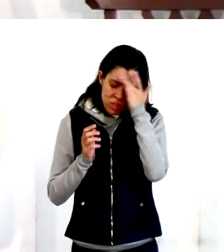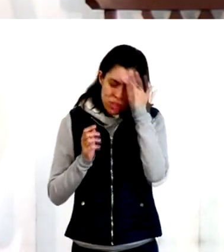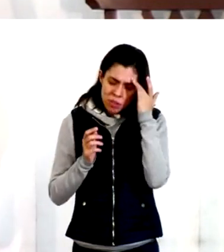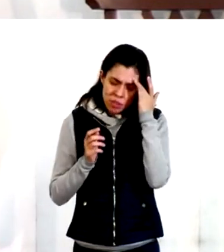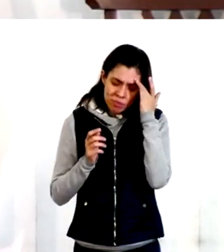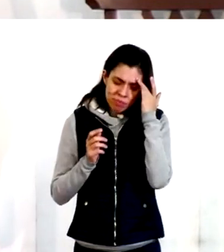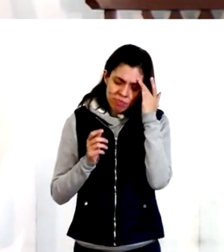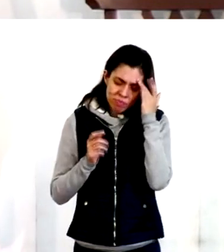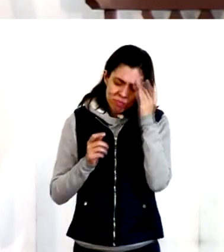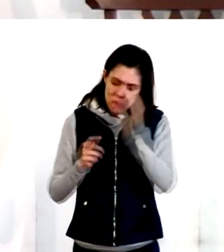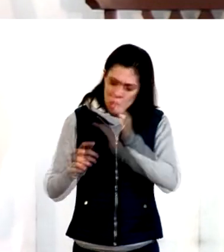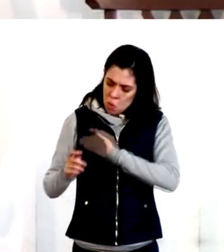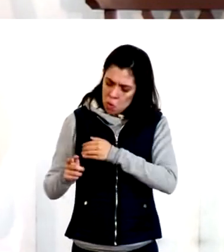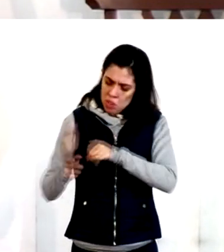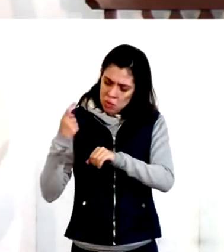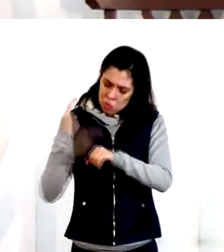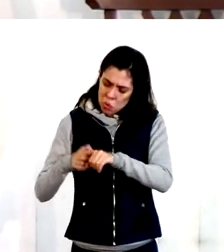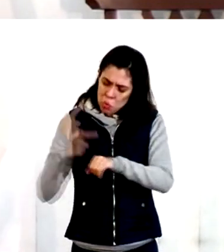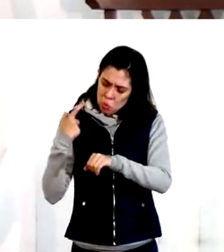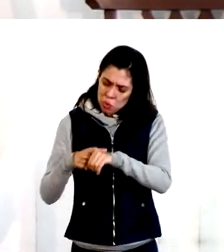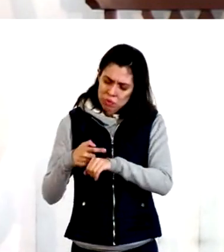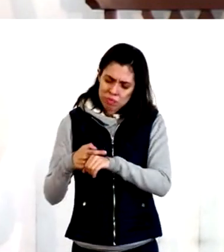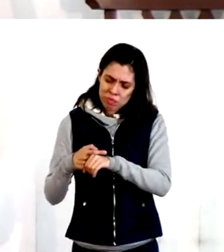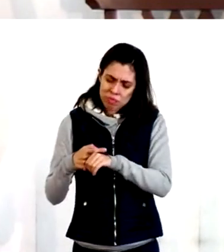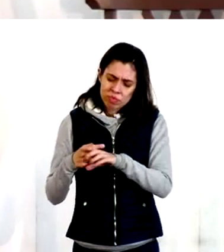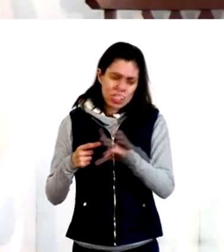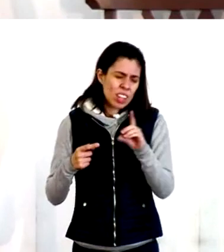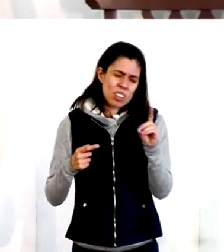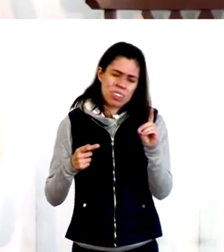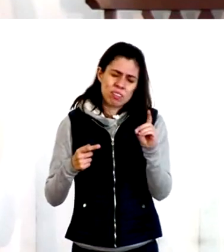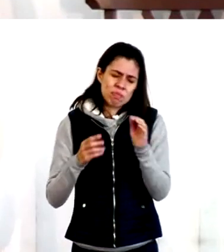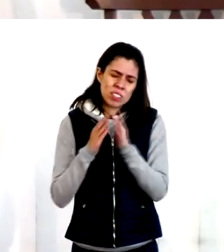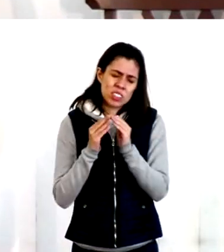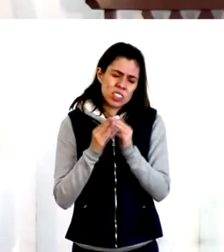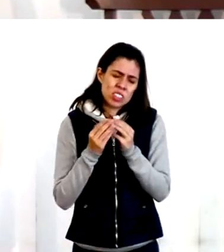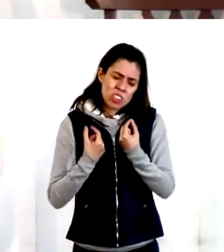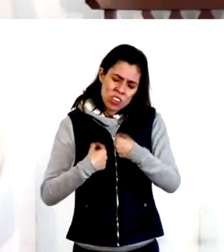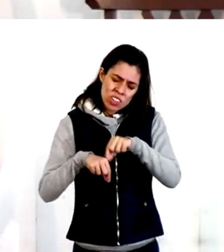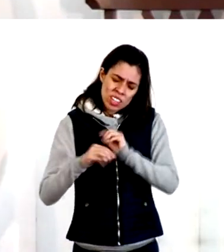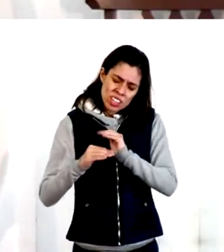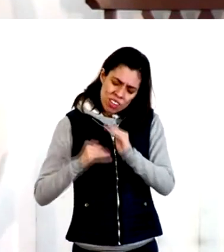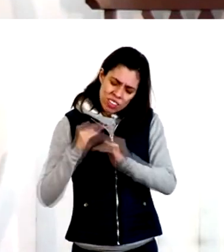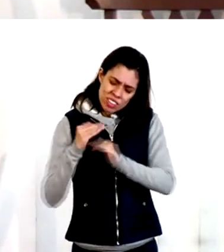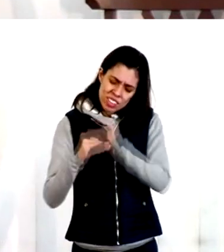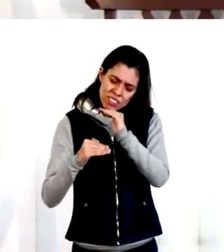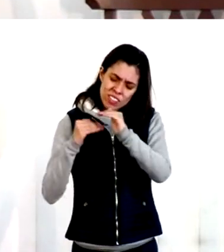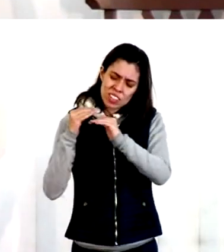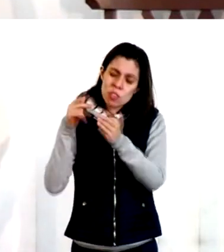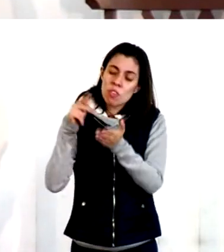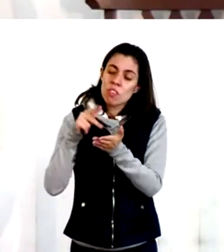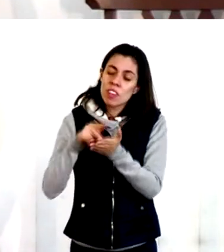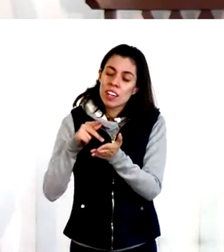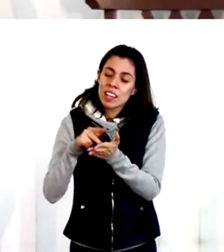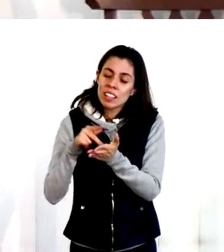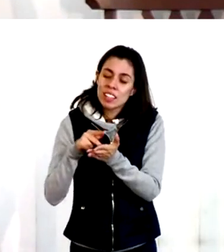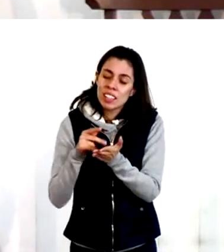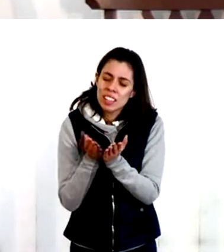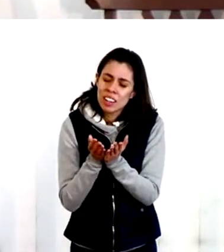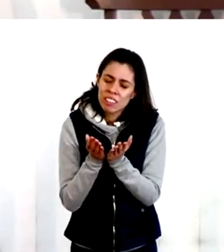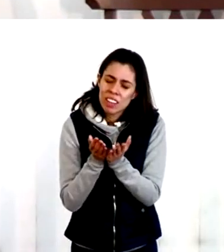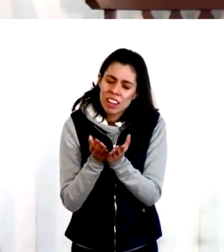estado, permita, Senhor, o genuíno crescimento espiritual por Sua palavra, só por Sua